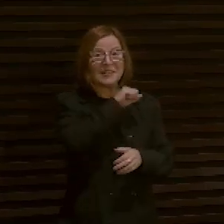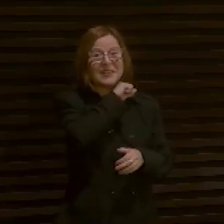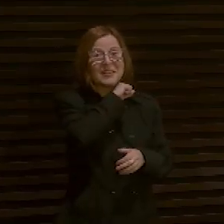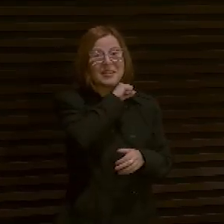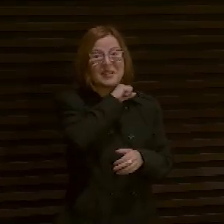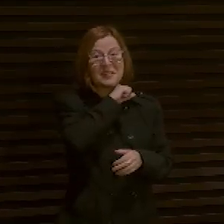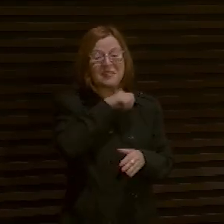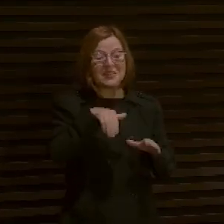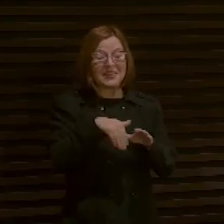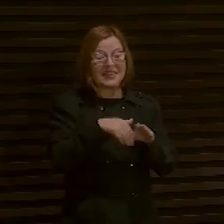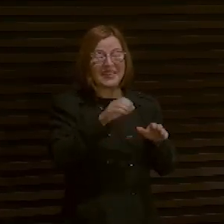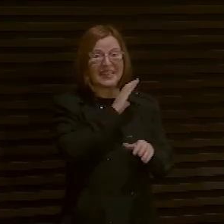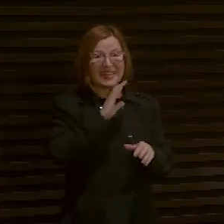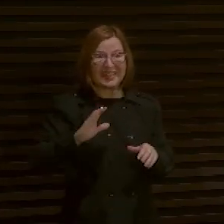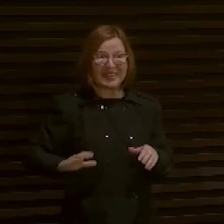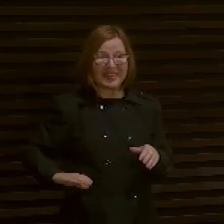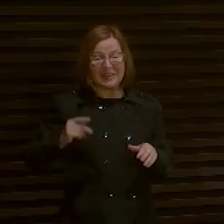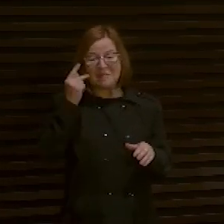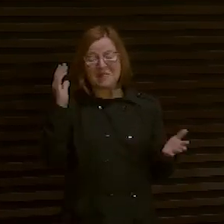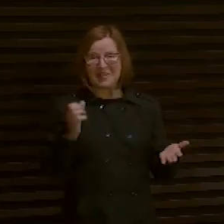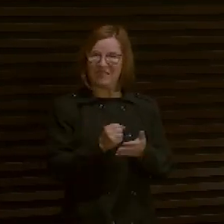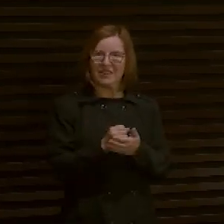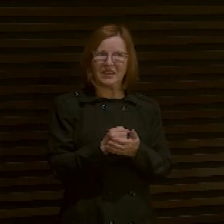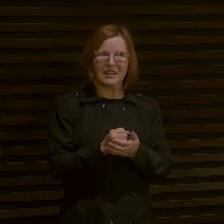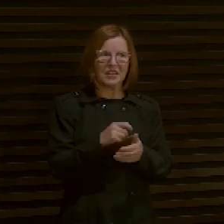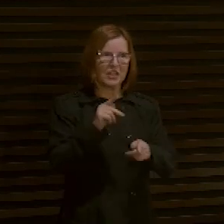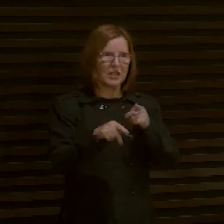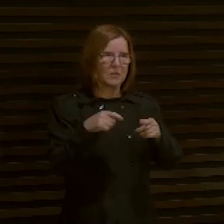Estão desesperadas espiritualmente à toa.